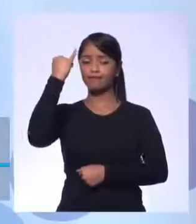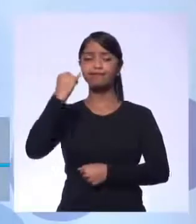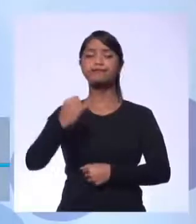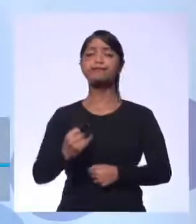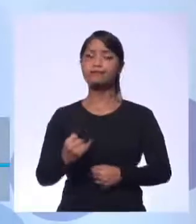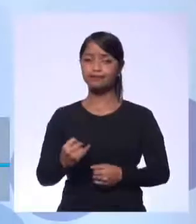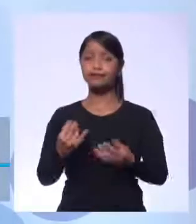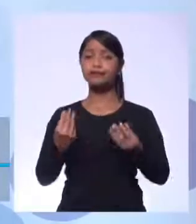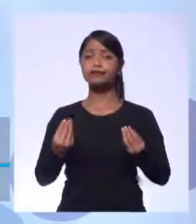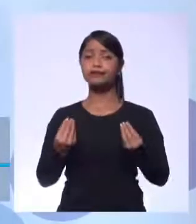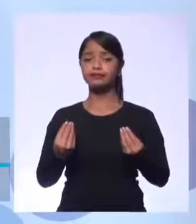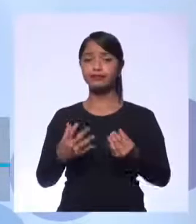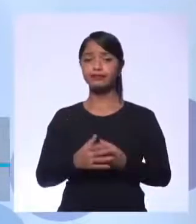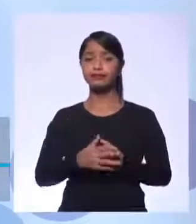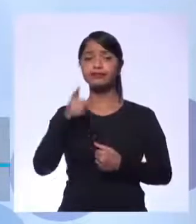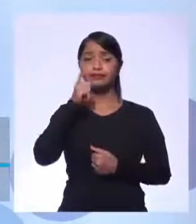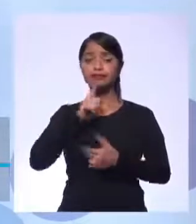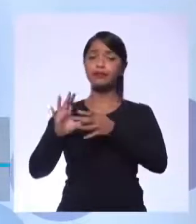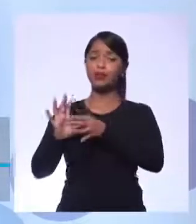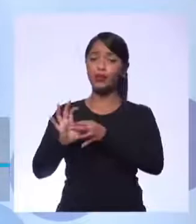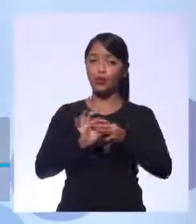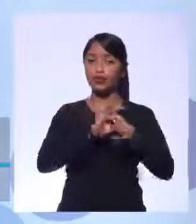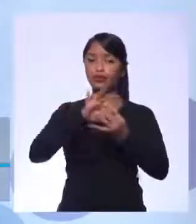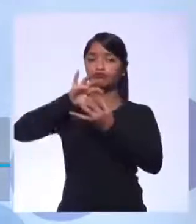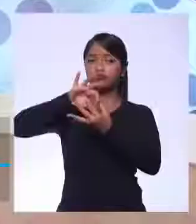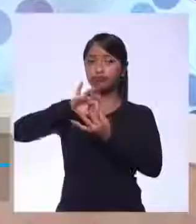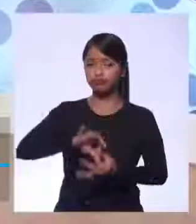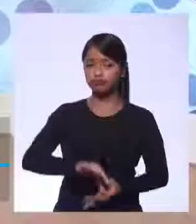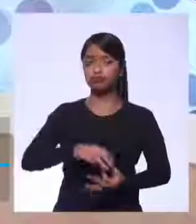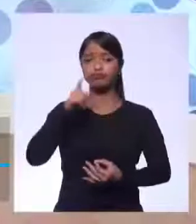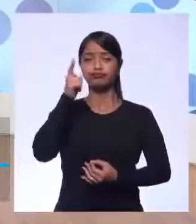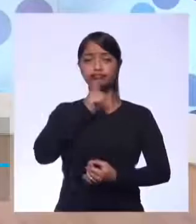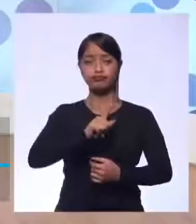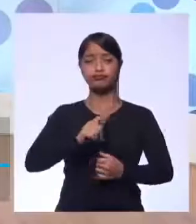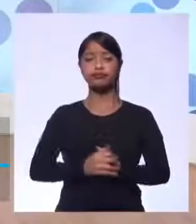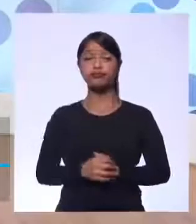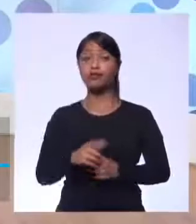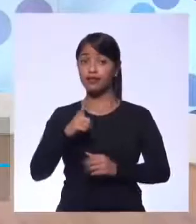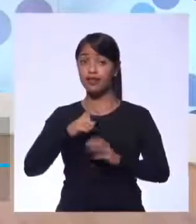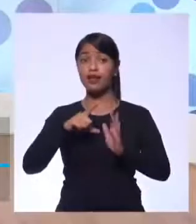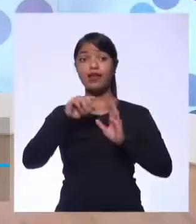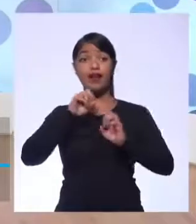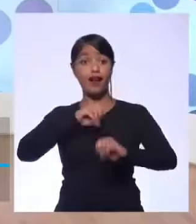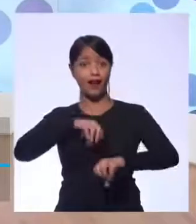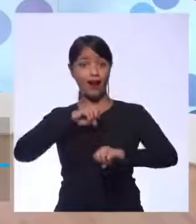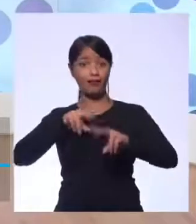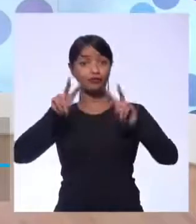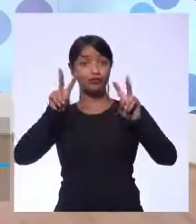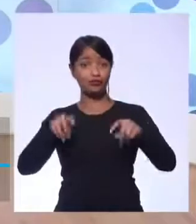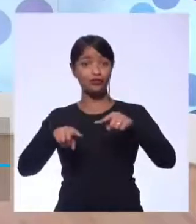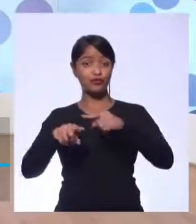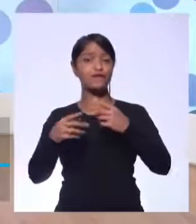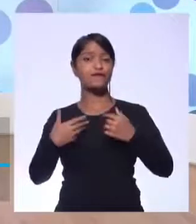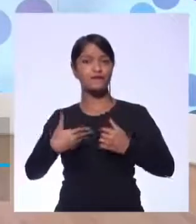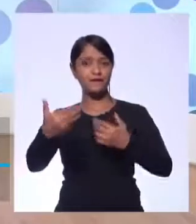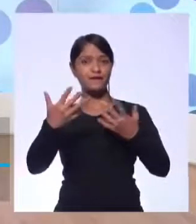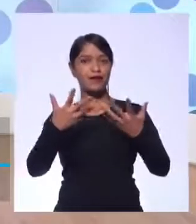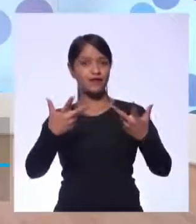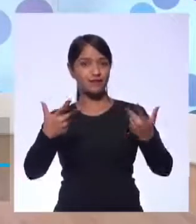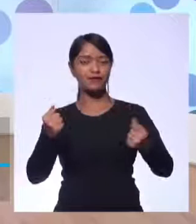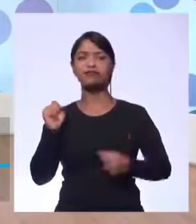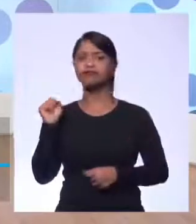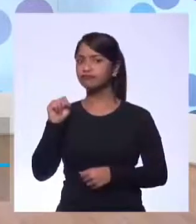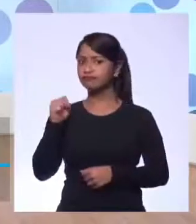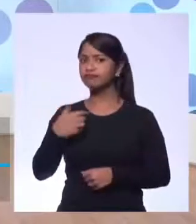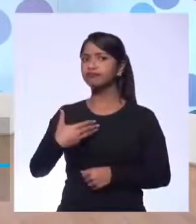manter ali a coesão e coerência dentro de um texto, não é? Temos uma aula disso também maravilhosa. Vamos, por isso que a gente faz essa base aqui. A